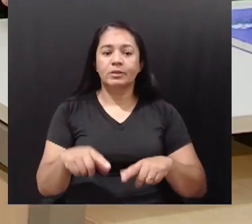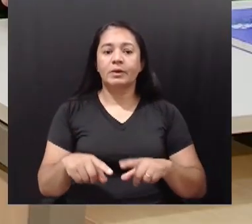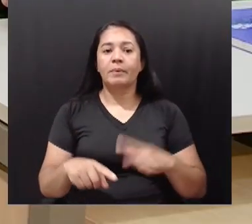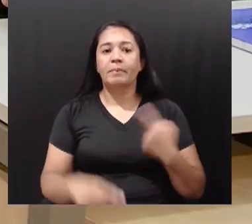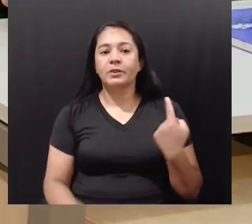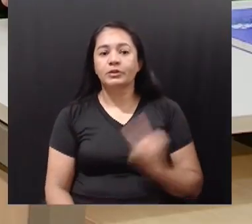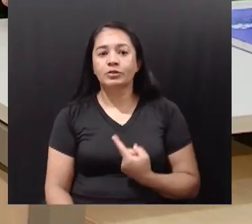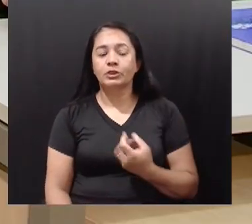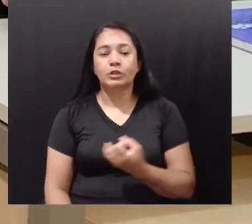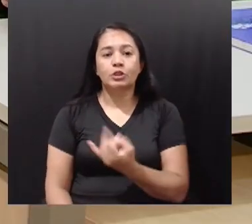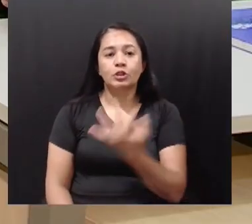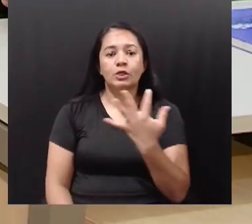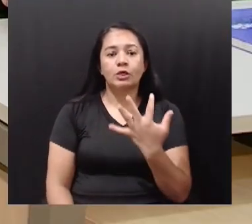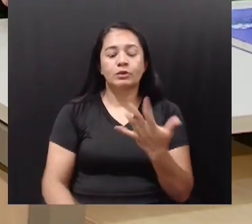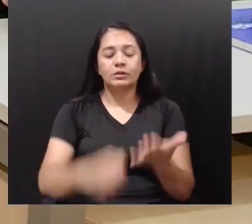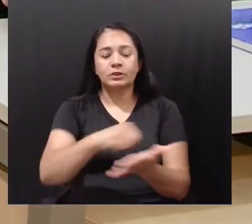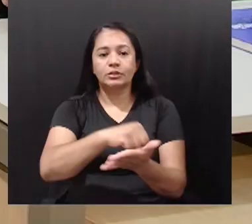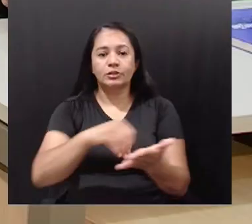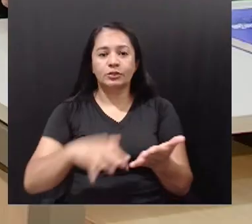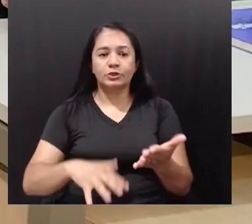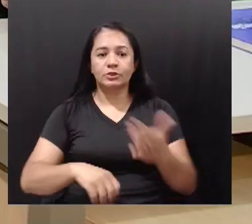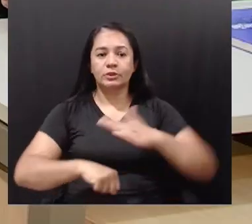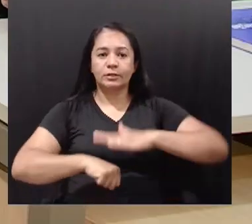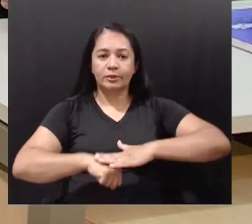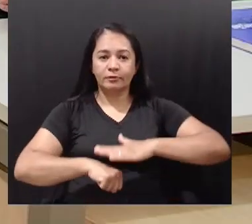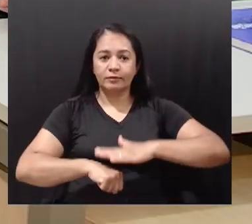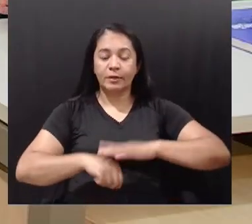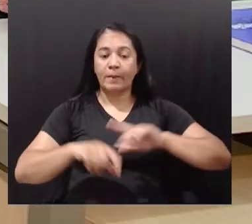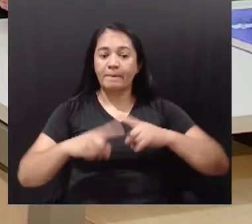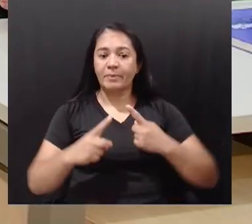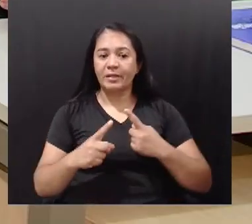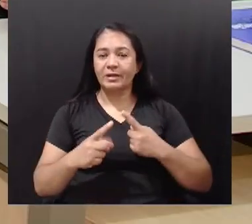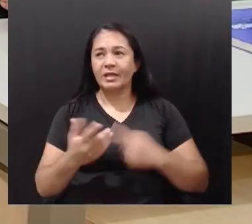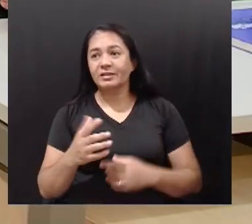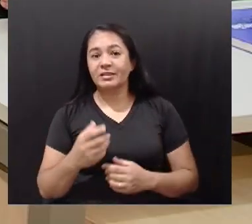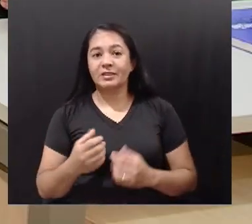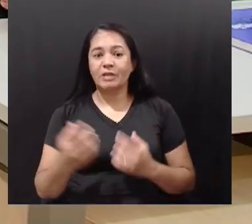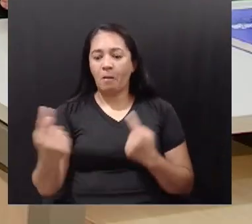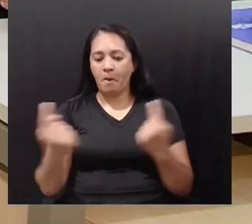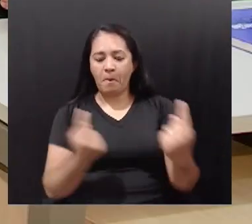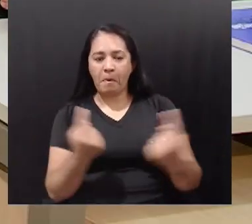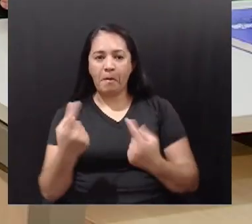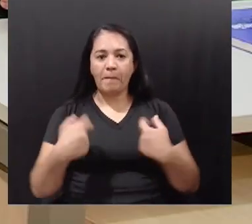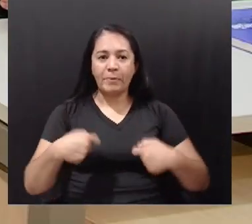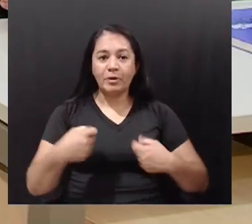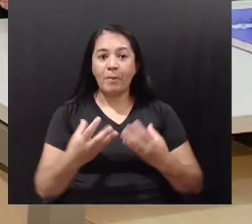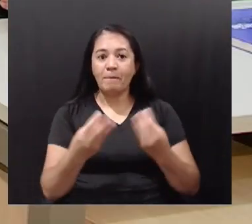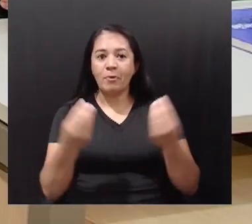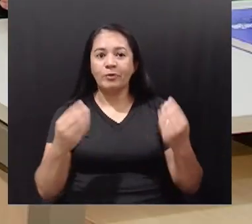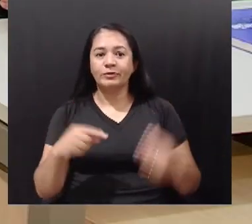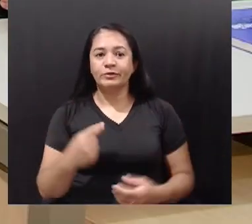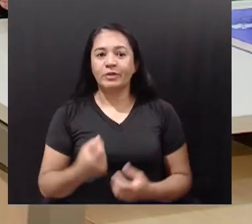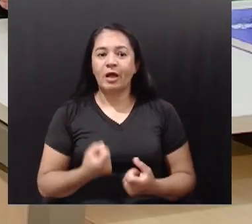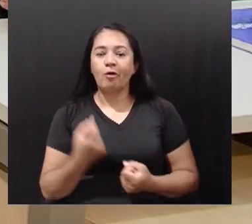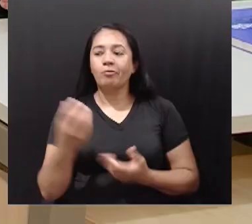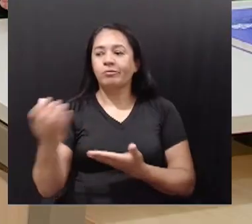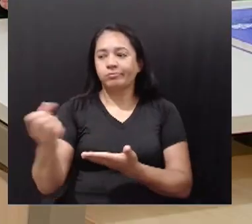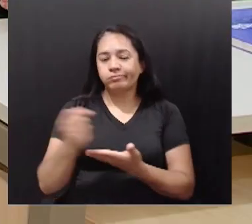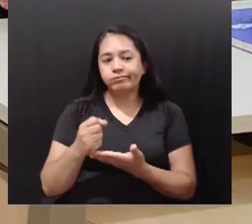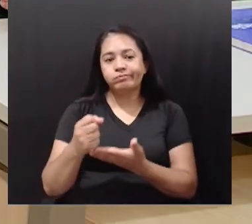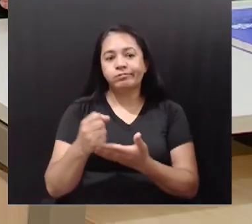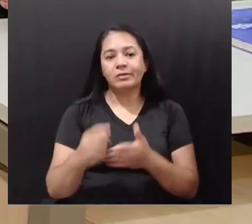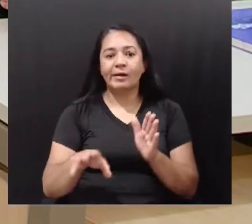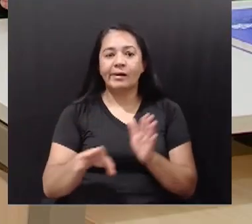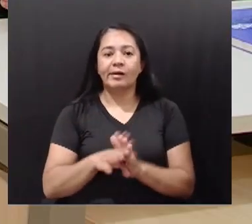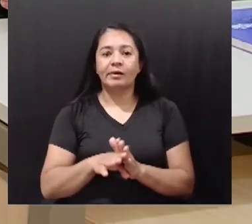de atividades que a gente vai fazer. Só que chega muitas demandas também, e a gente acaba também puxando algumas demandas. Até demanda do próprio Tribunal de